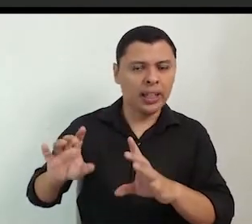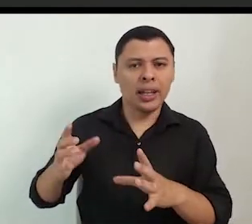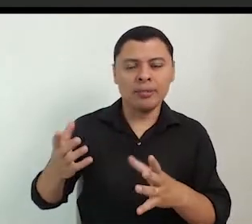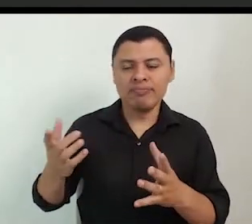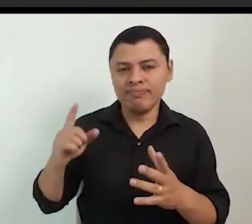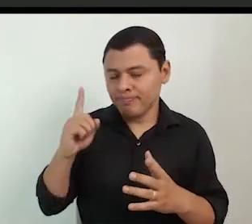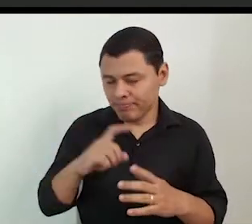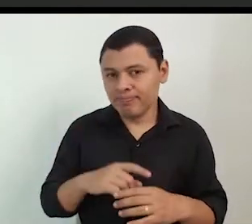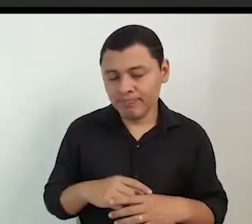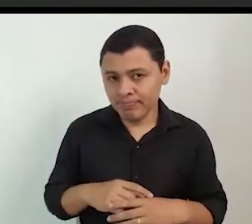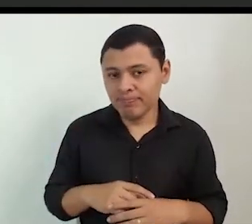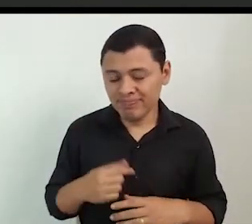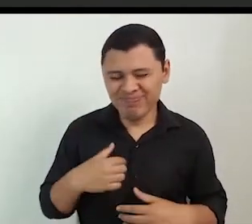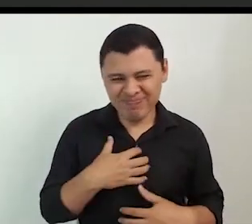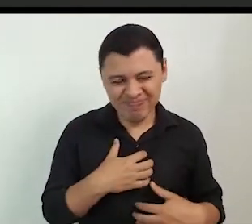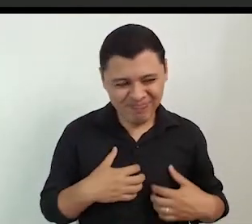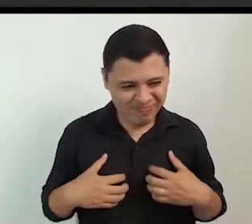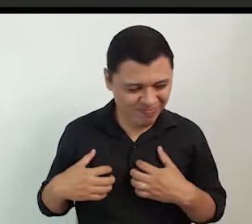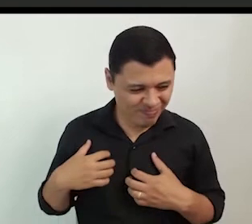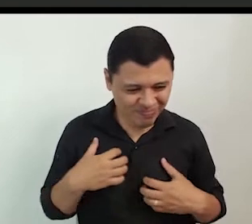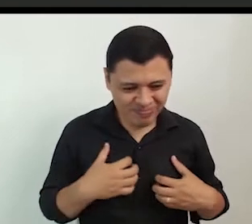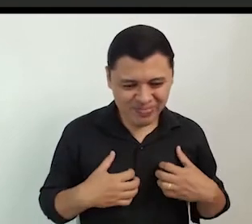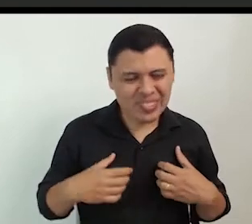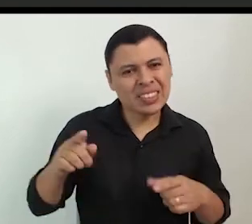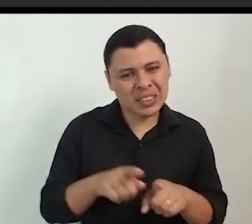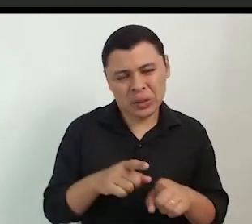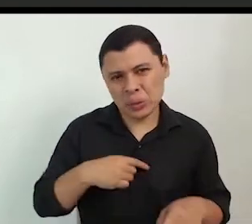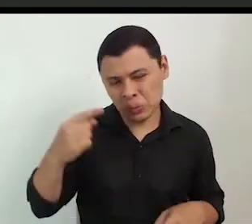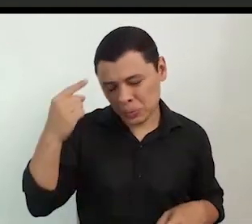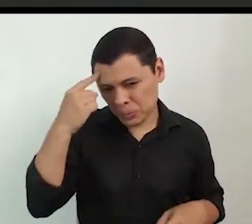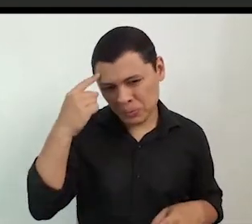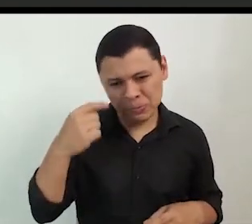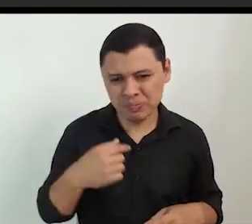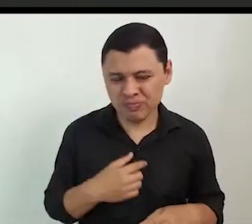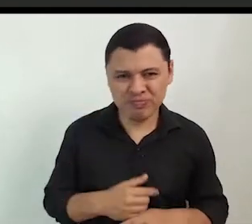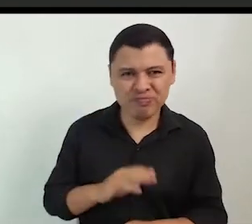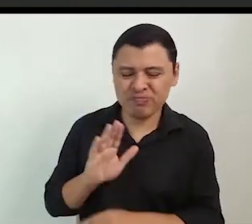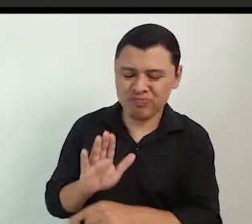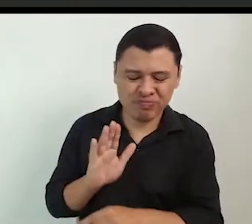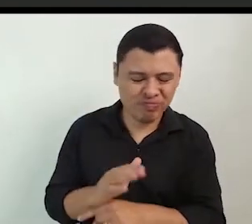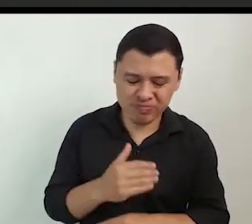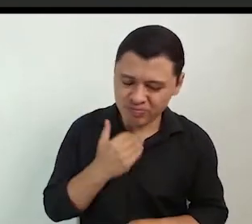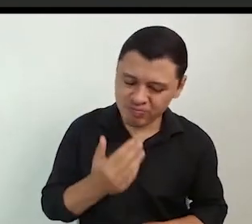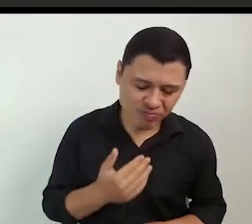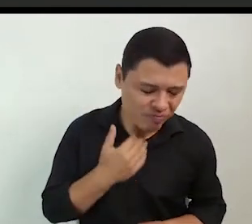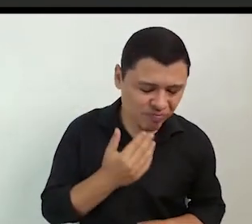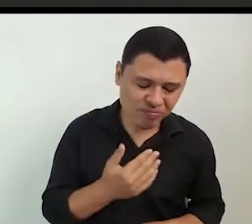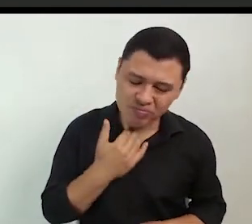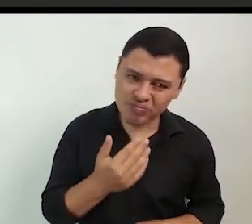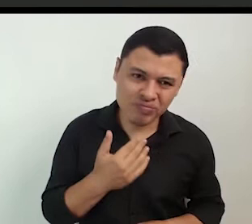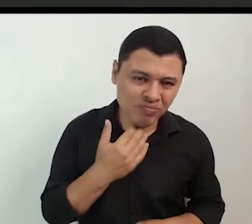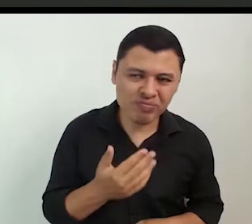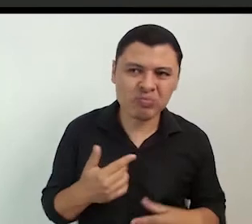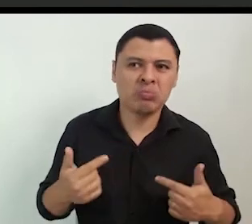Diante desse desconforto e de achar que eu realmente não faria um